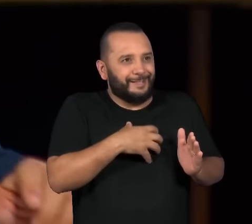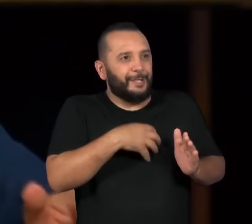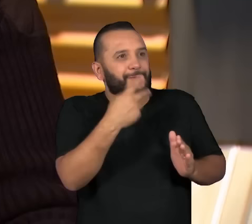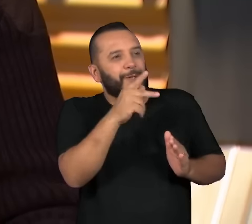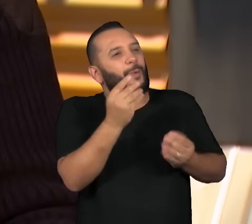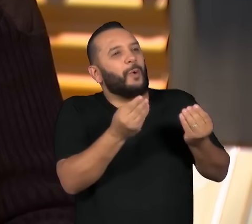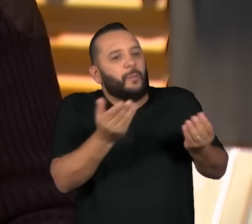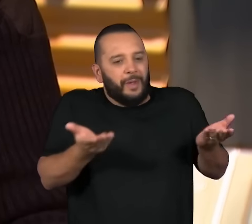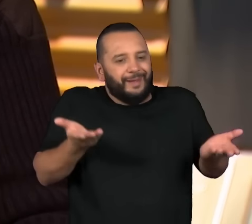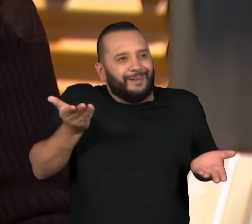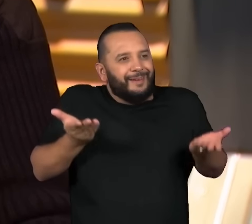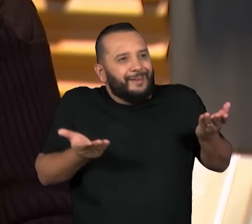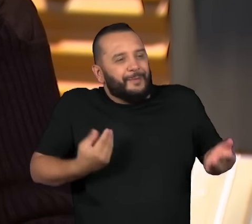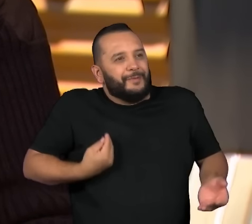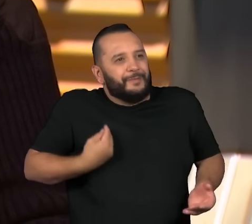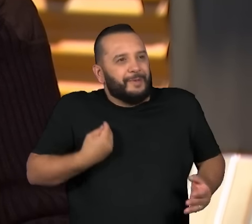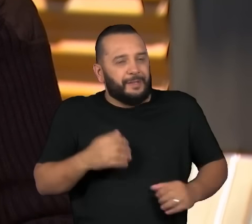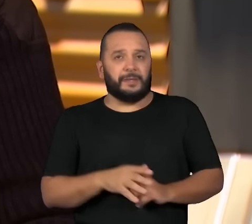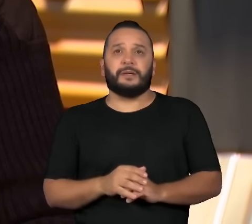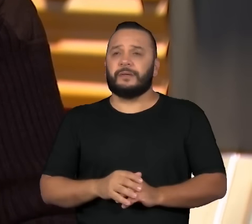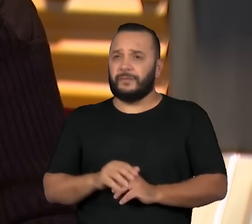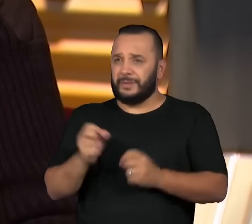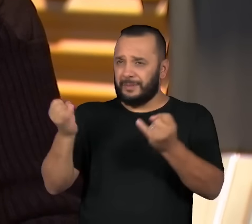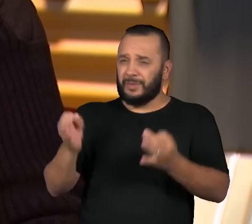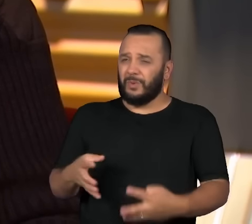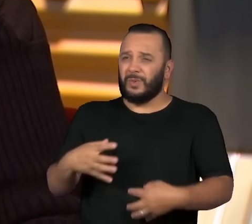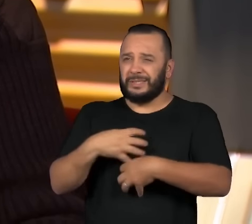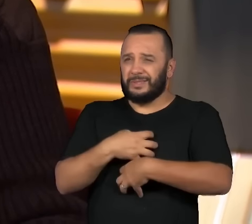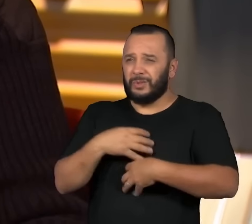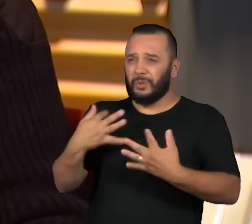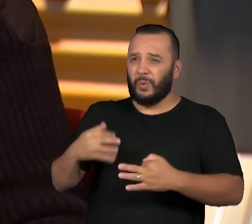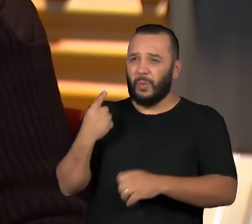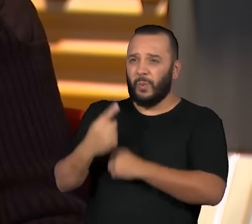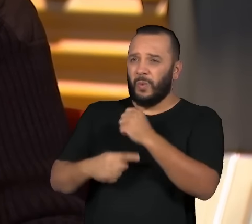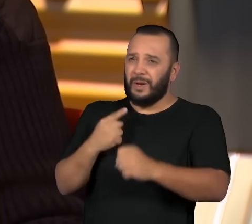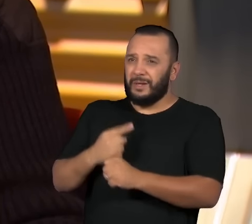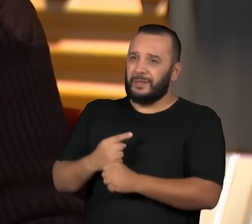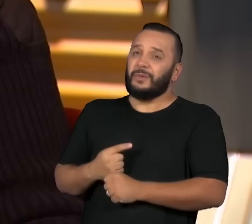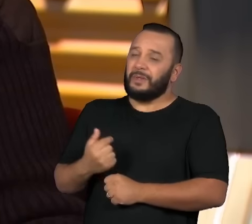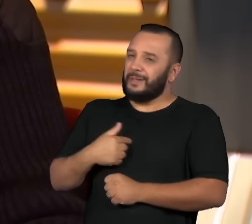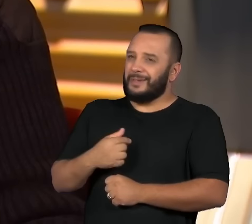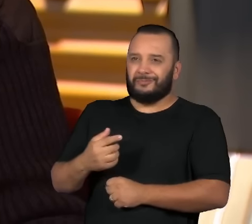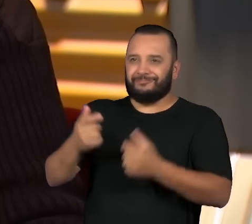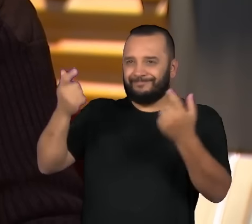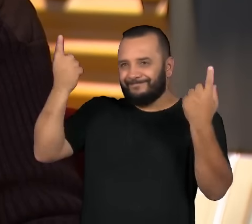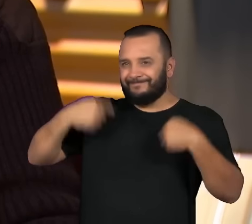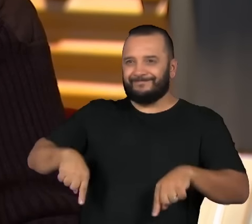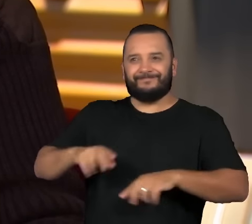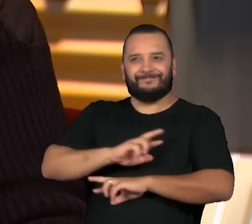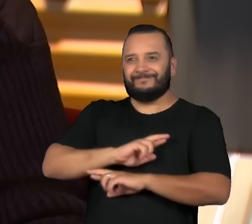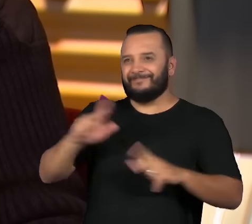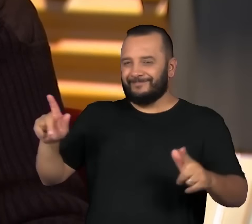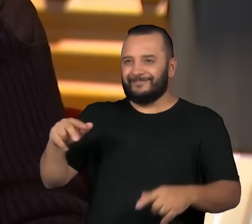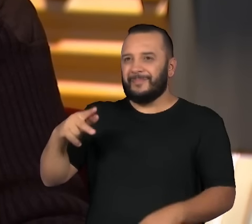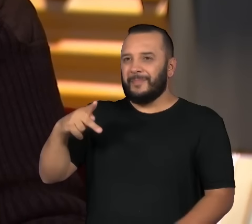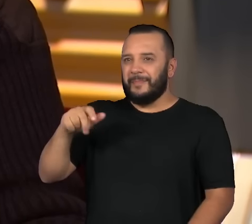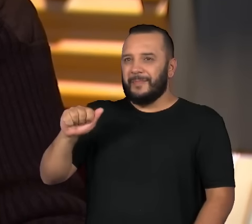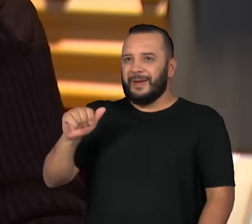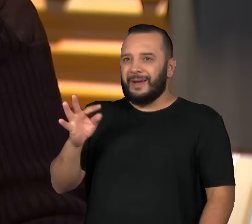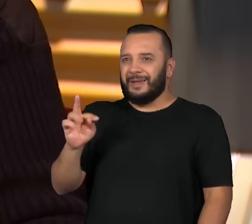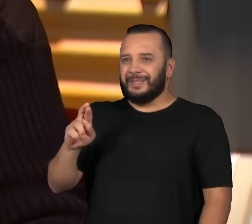dois? Cara, ó, você me perguntou do luto, né, desse 1 ano. Eu tô me reconhecendo como uma outra pessoa, né? A Patrícia era minha melhor